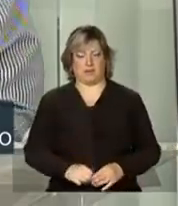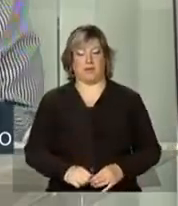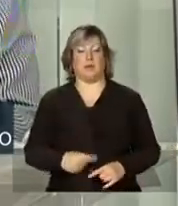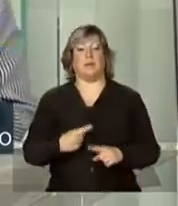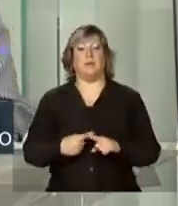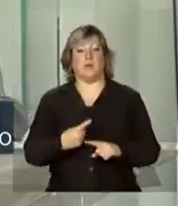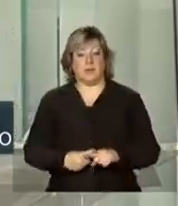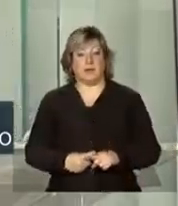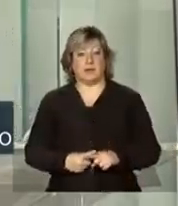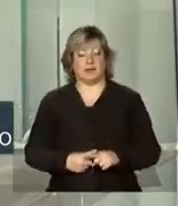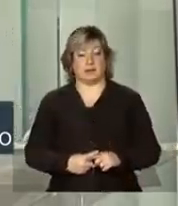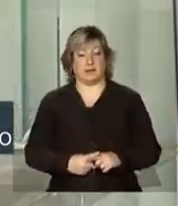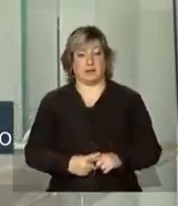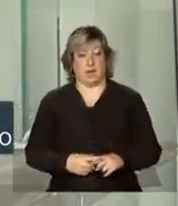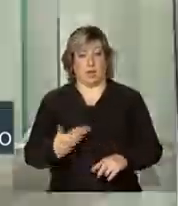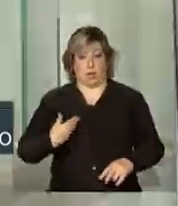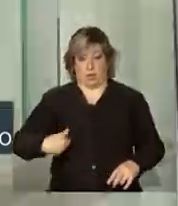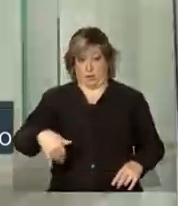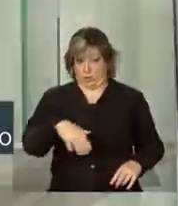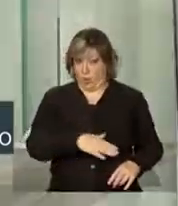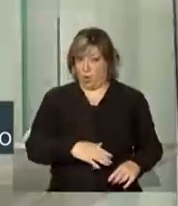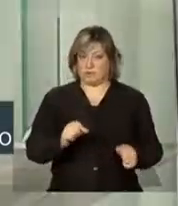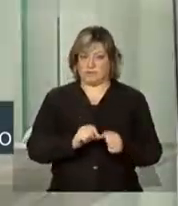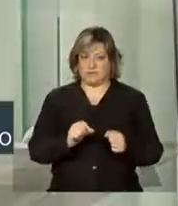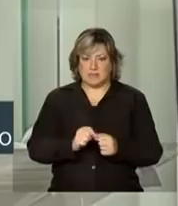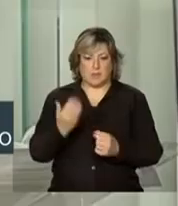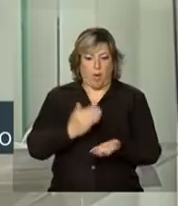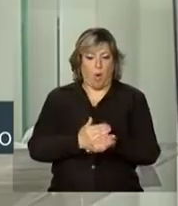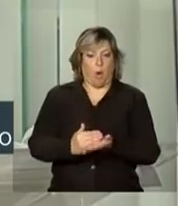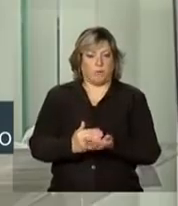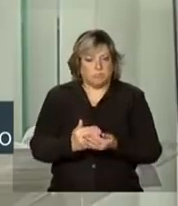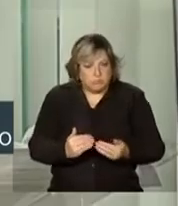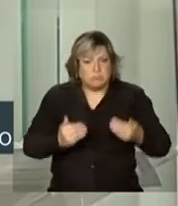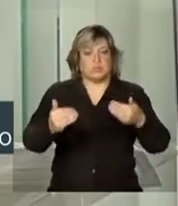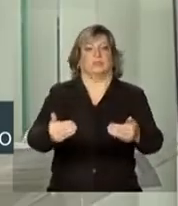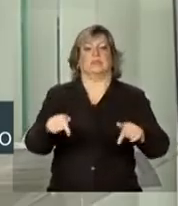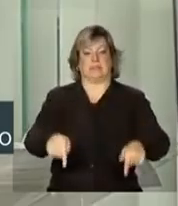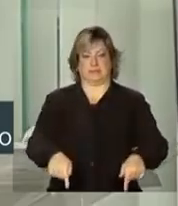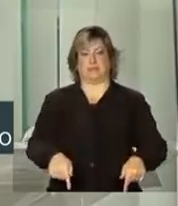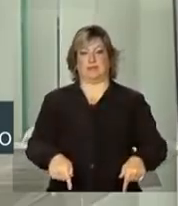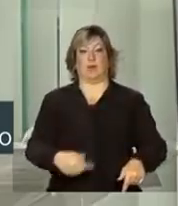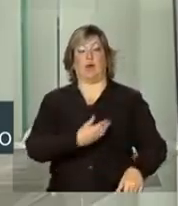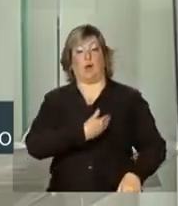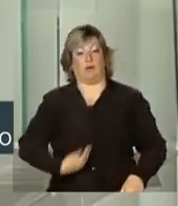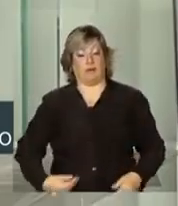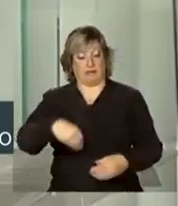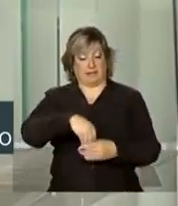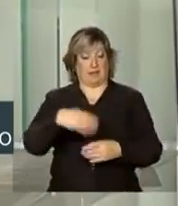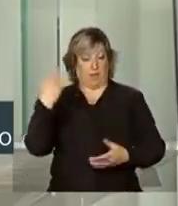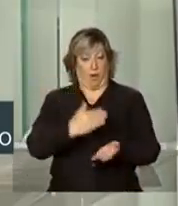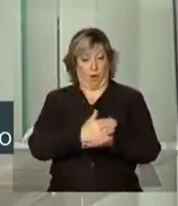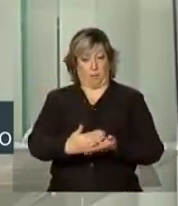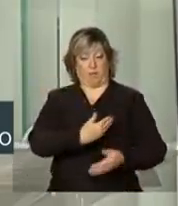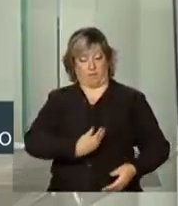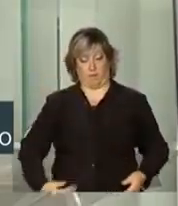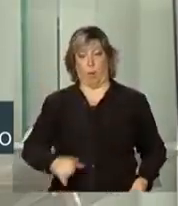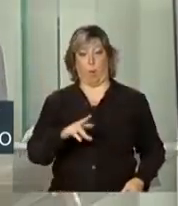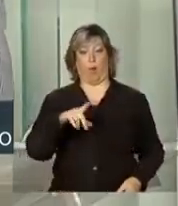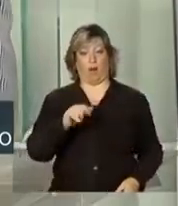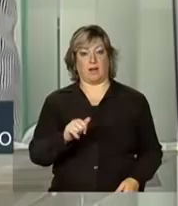Porque nós impulsionamos isso. E o governo, no início do governo Lula,